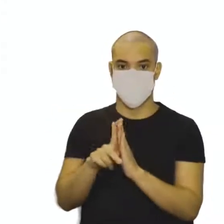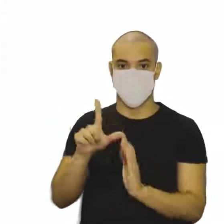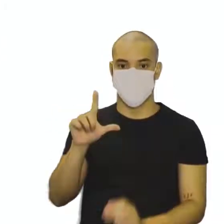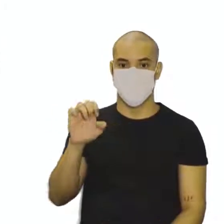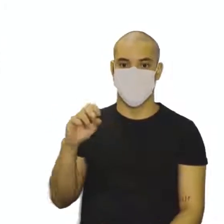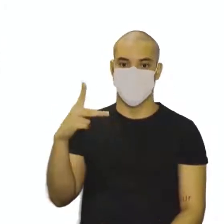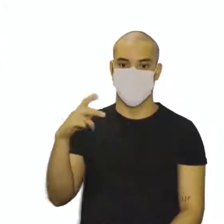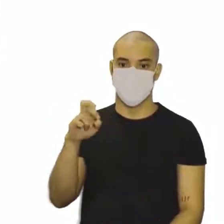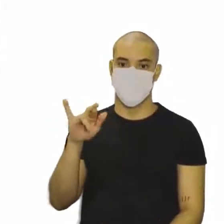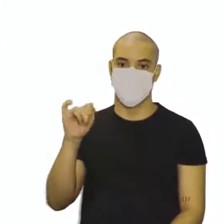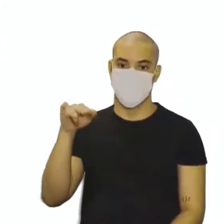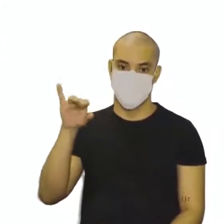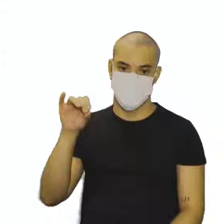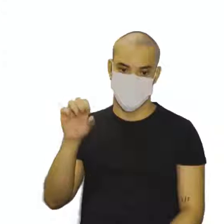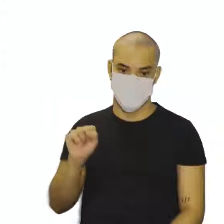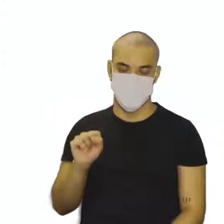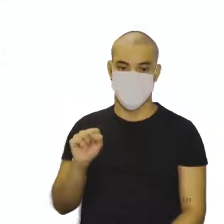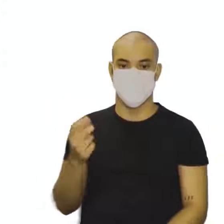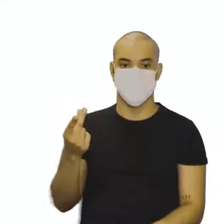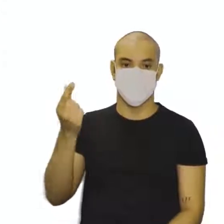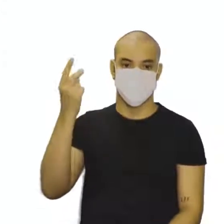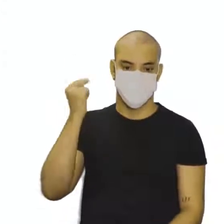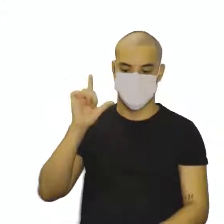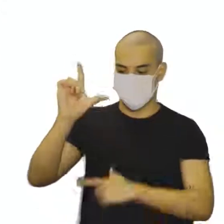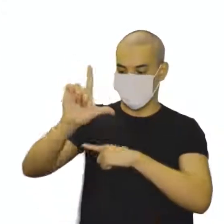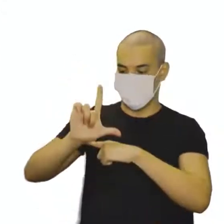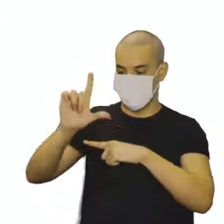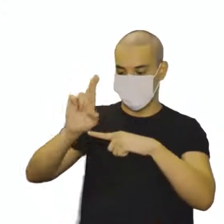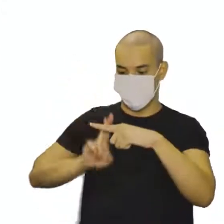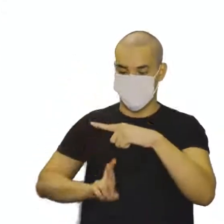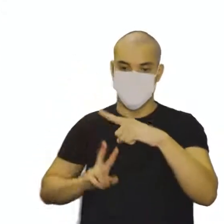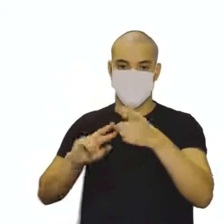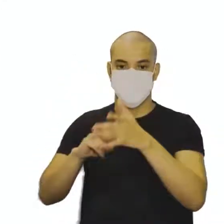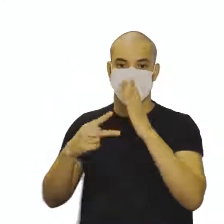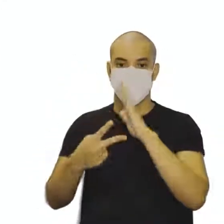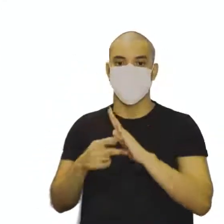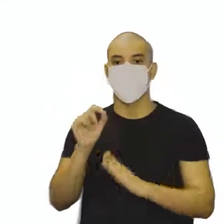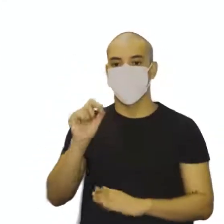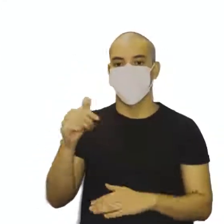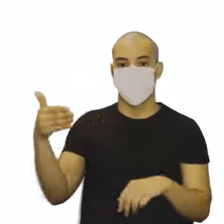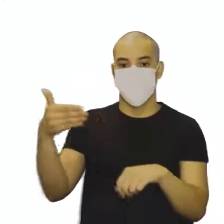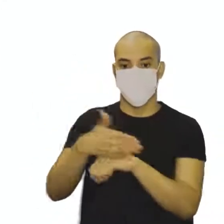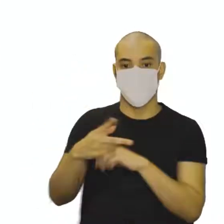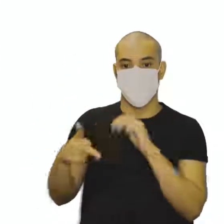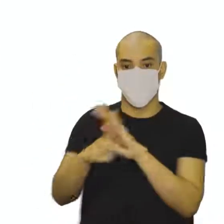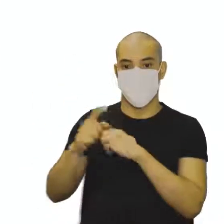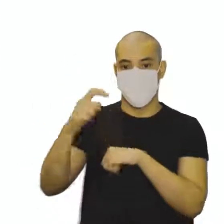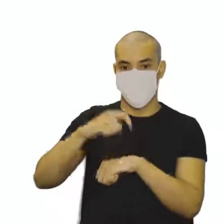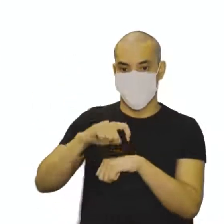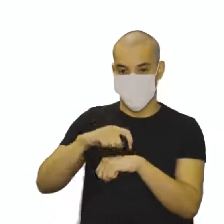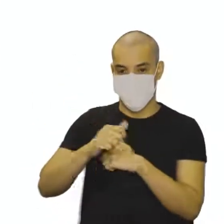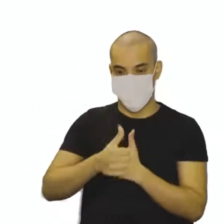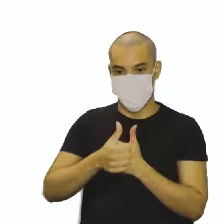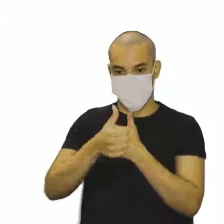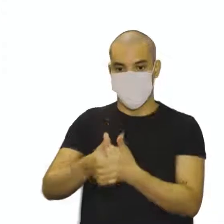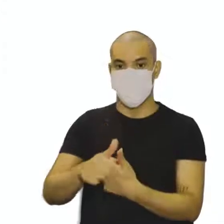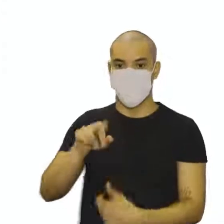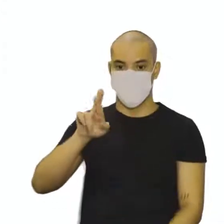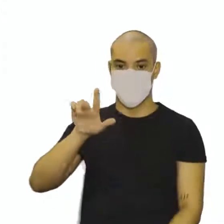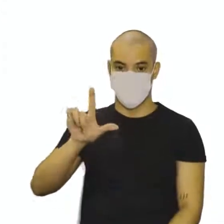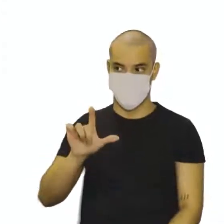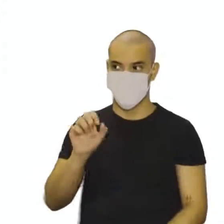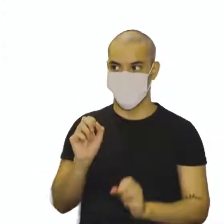pessoal? E aqui o L sobre o R é denominado constante de tempo no circuito